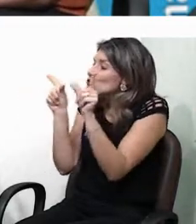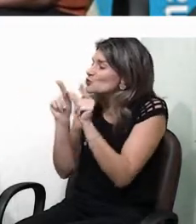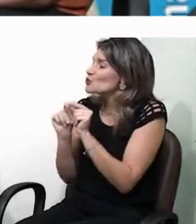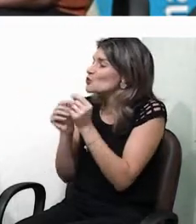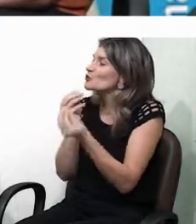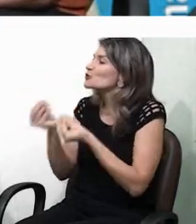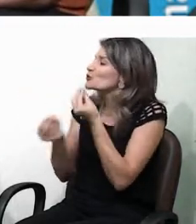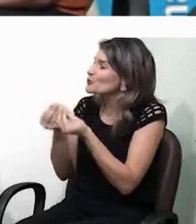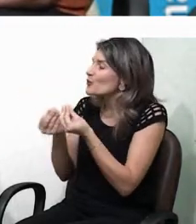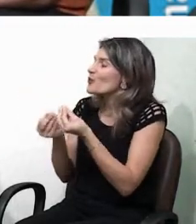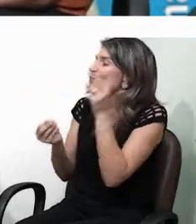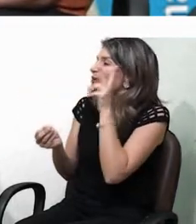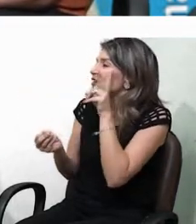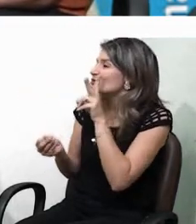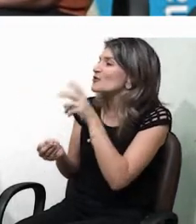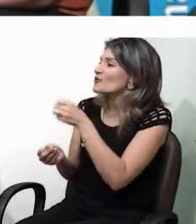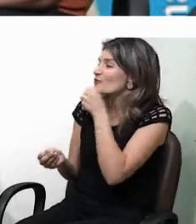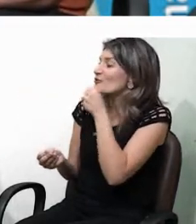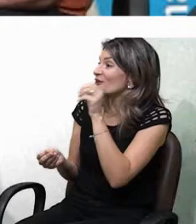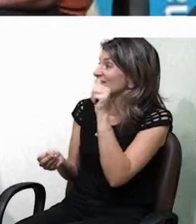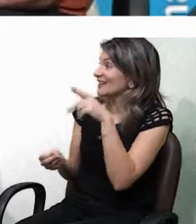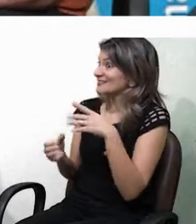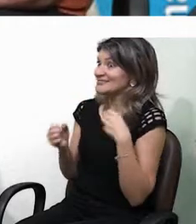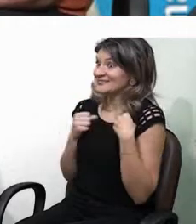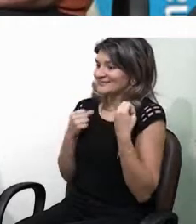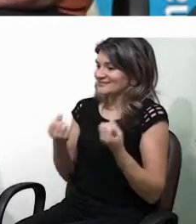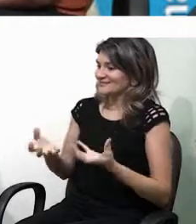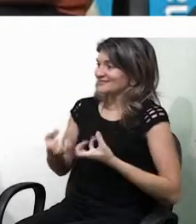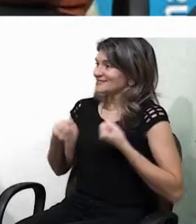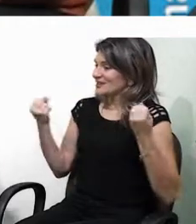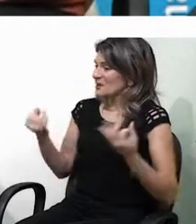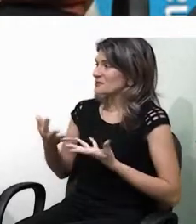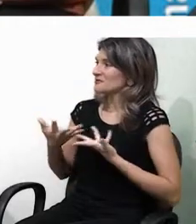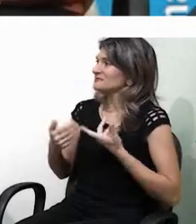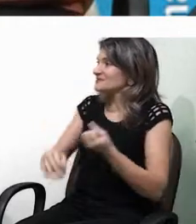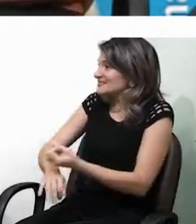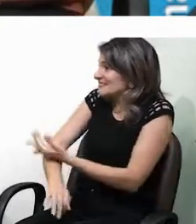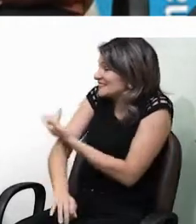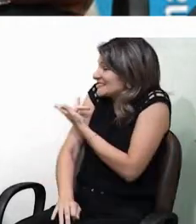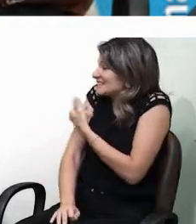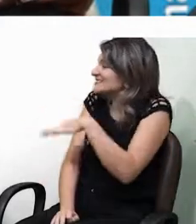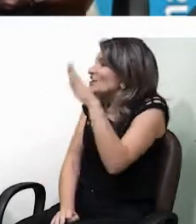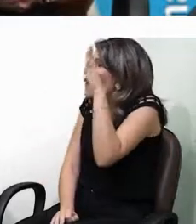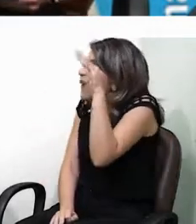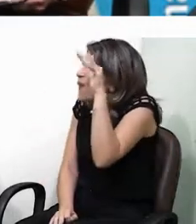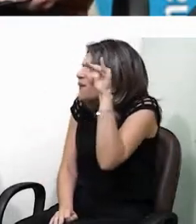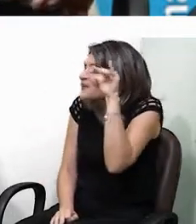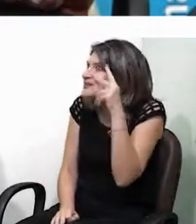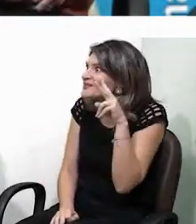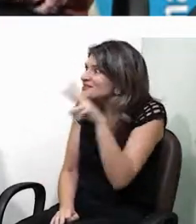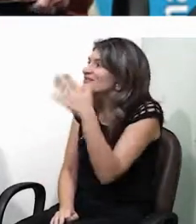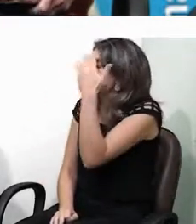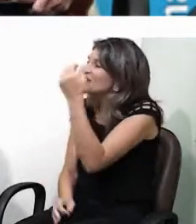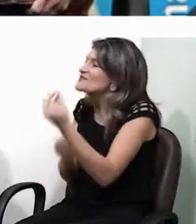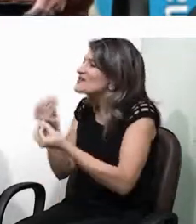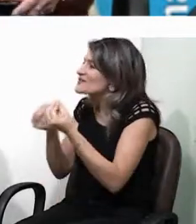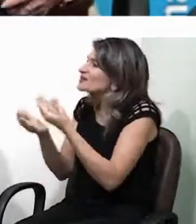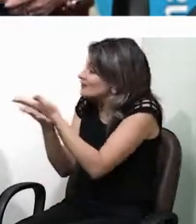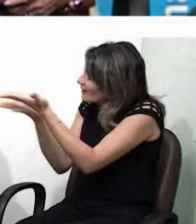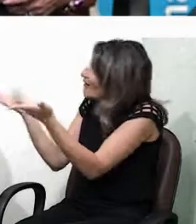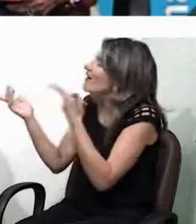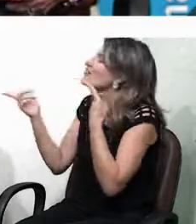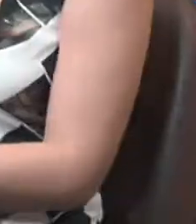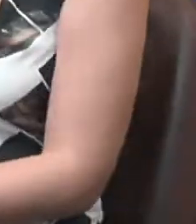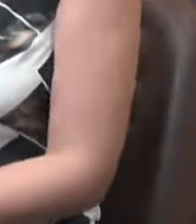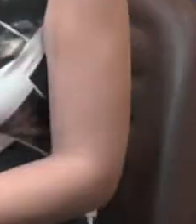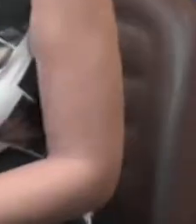gente. Então, assim, eu estou realmente encantada e curiosa para ver como que vai ser. Fiquem à